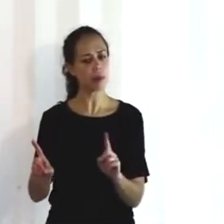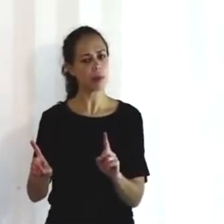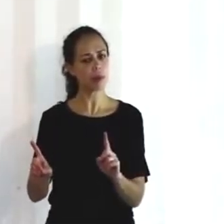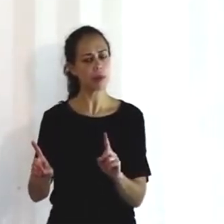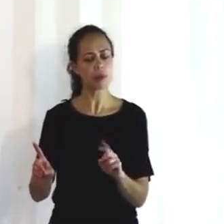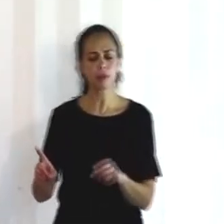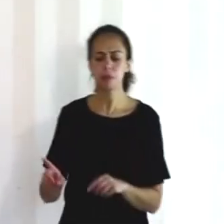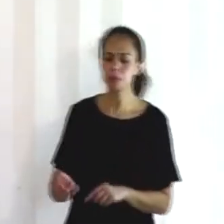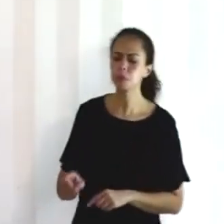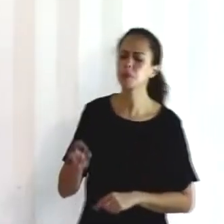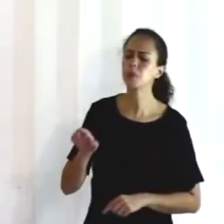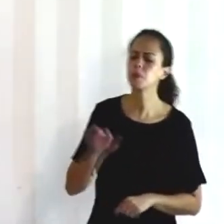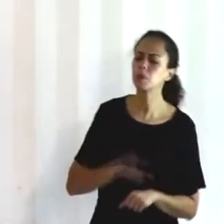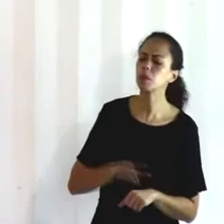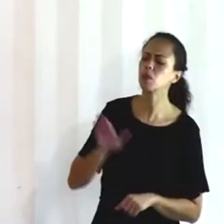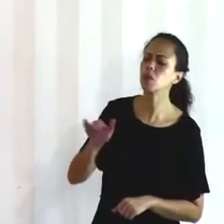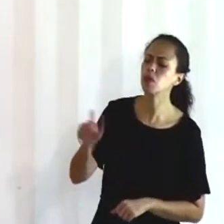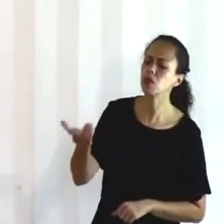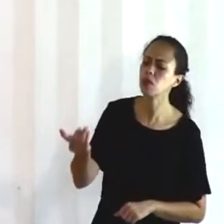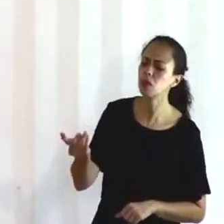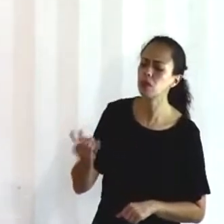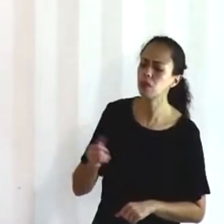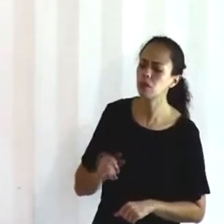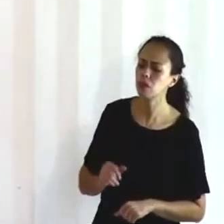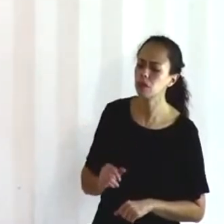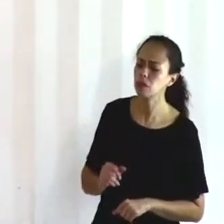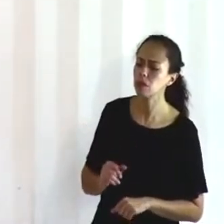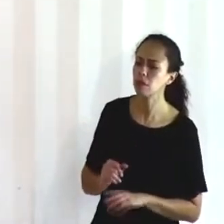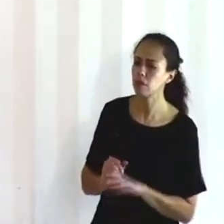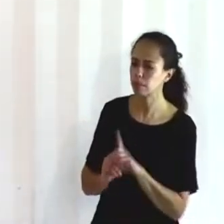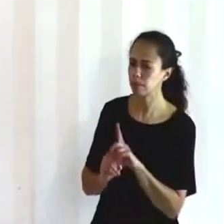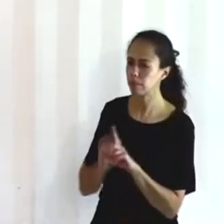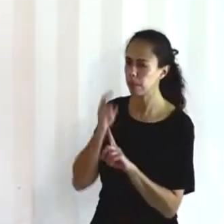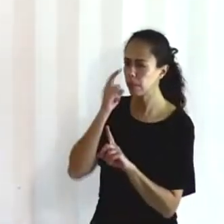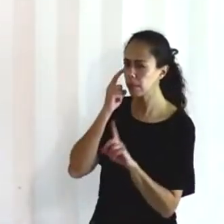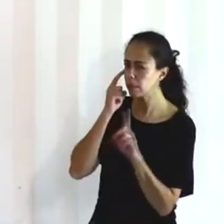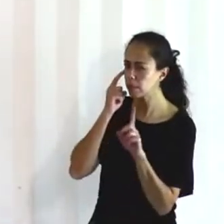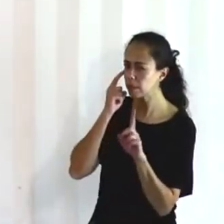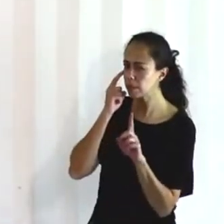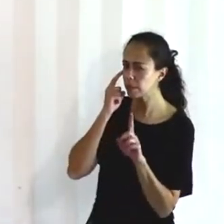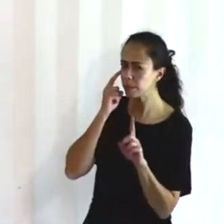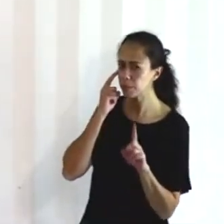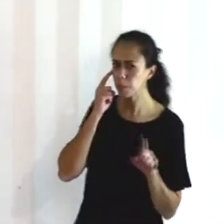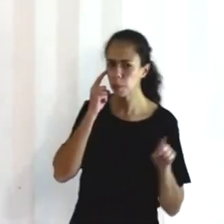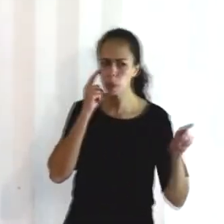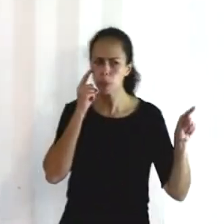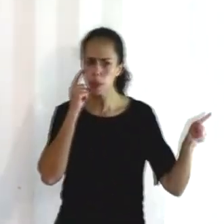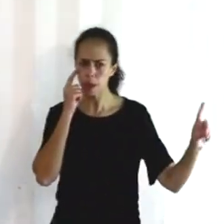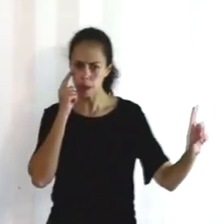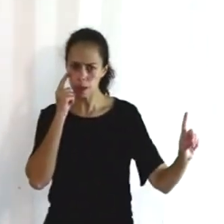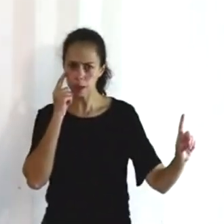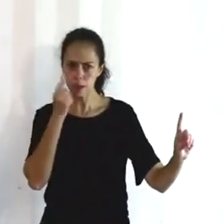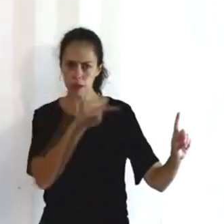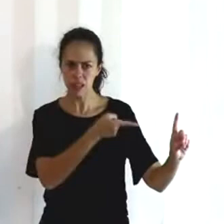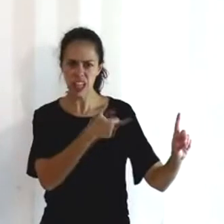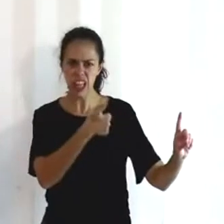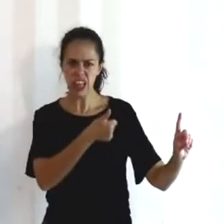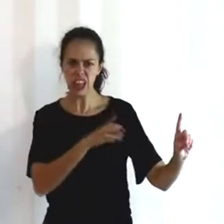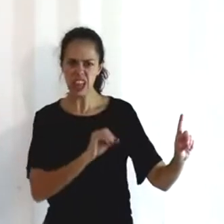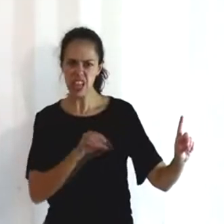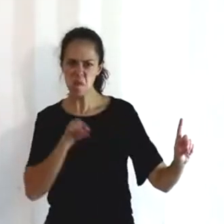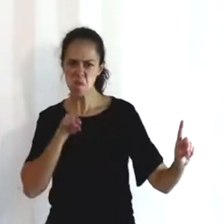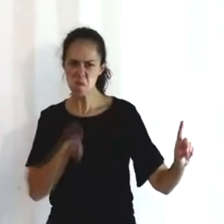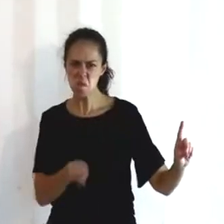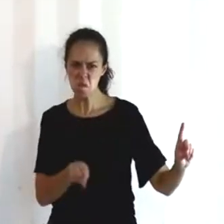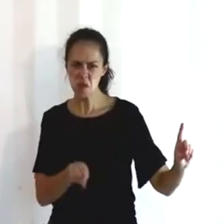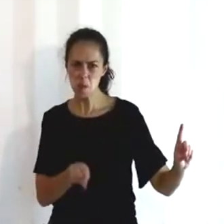devia. Ele devia ao rei 10.000 denários. E alguém devia para ele 100 denários.